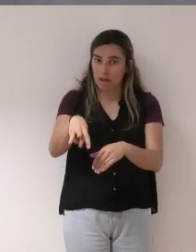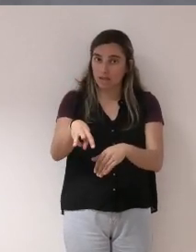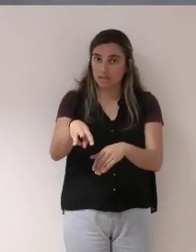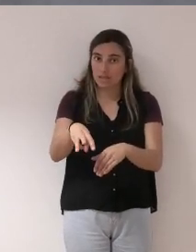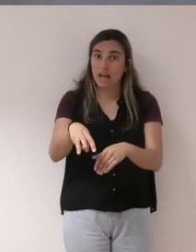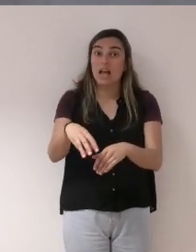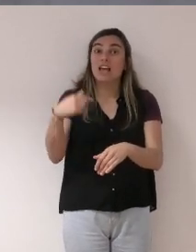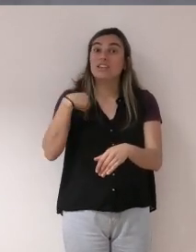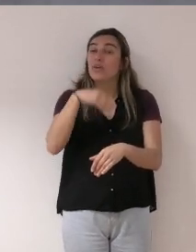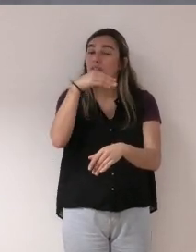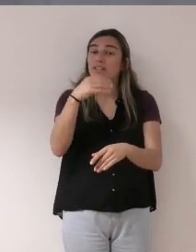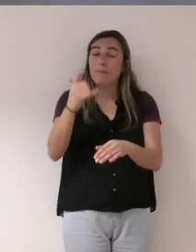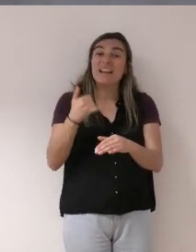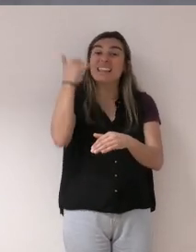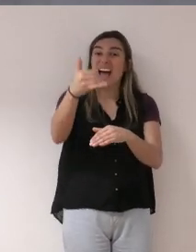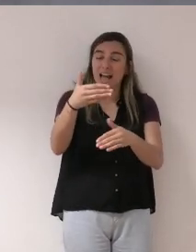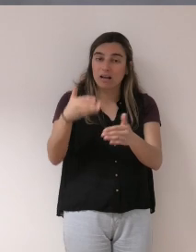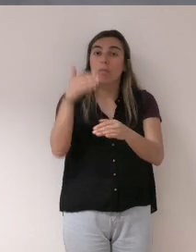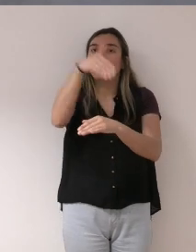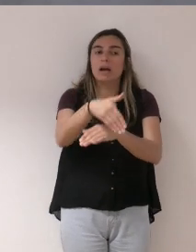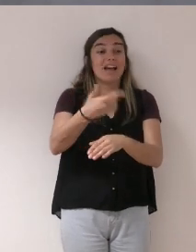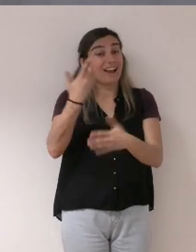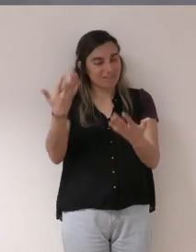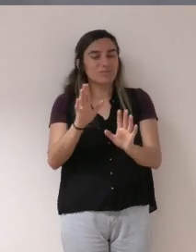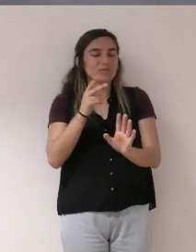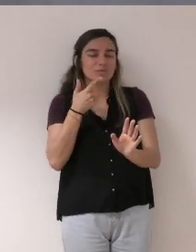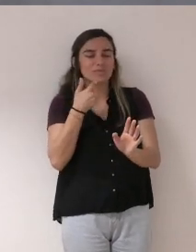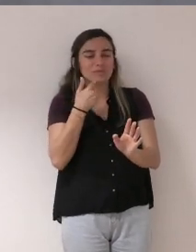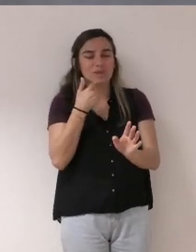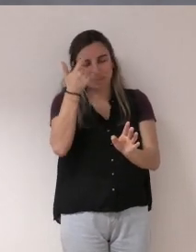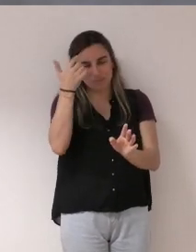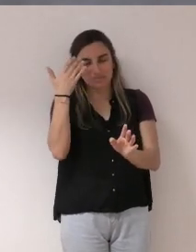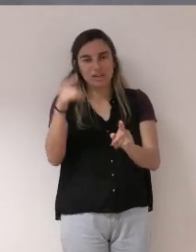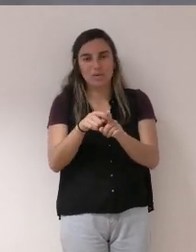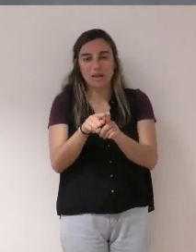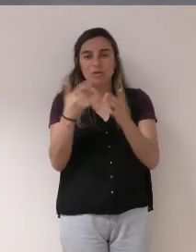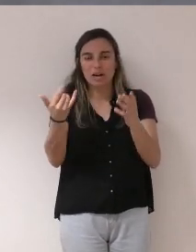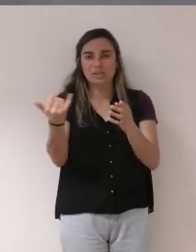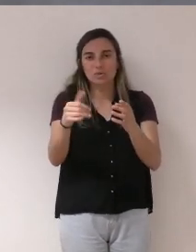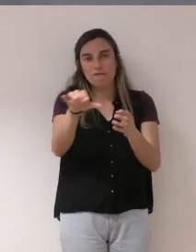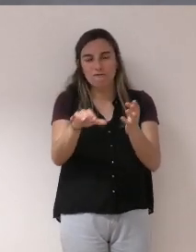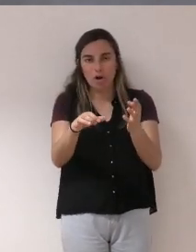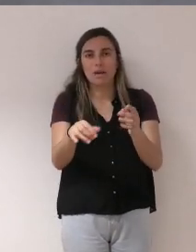para lá. Nós iremos, agora vamos à segunda dimensão da ideia de margem,